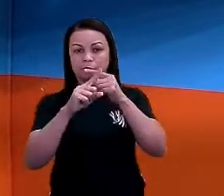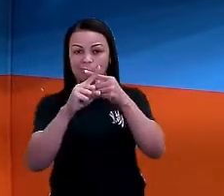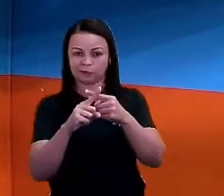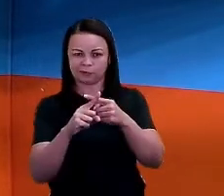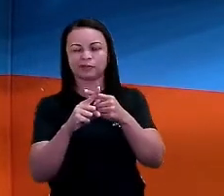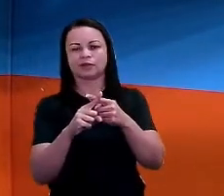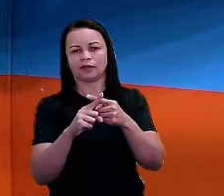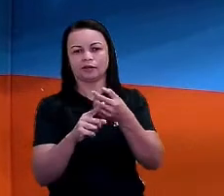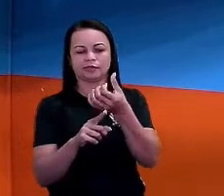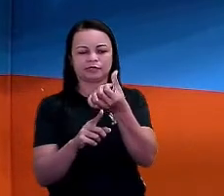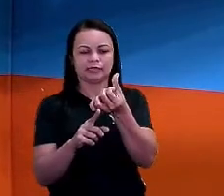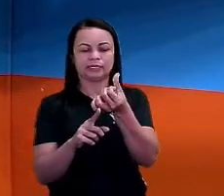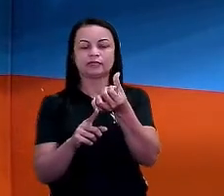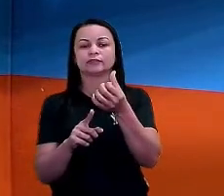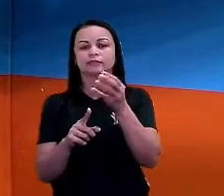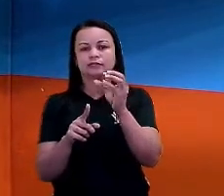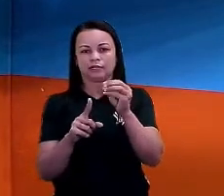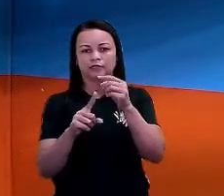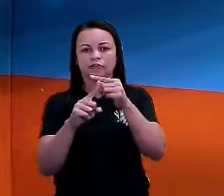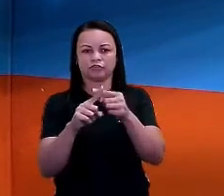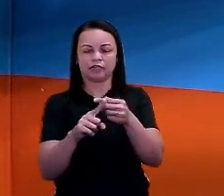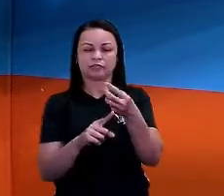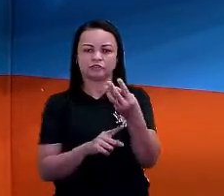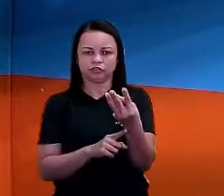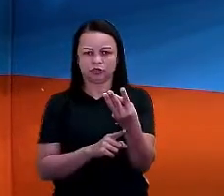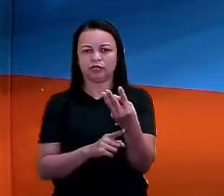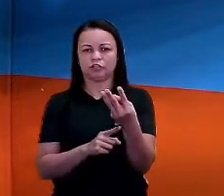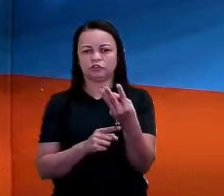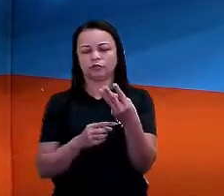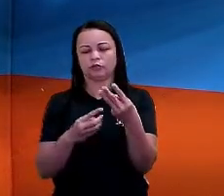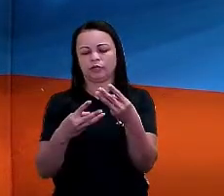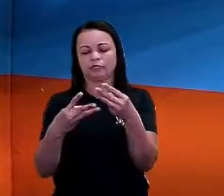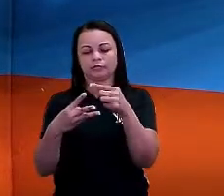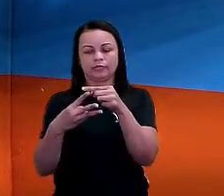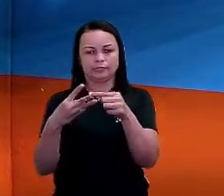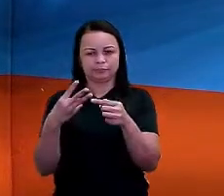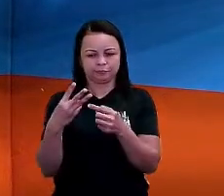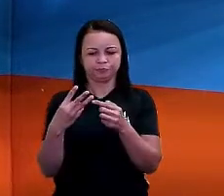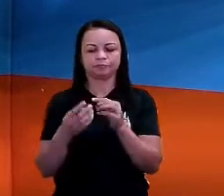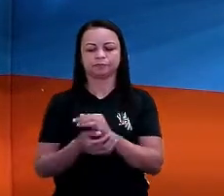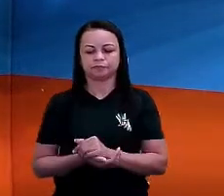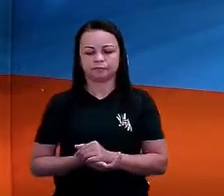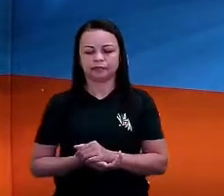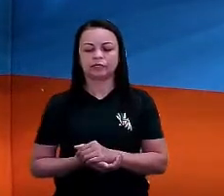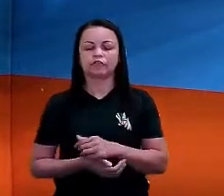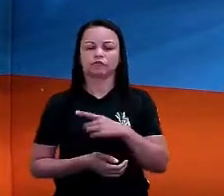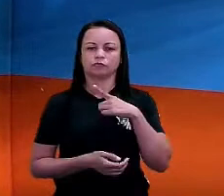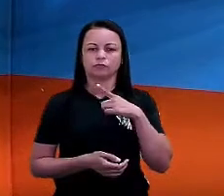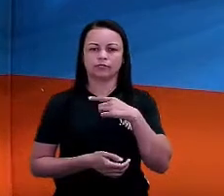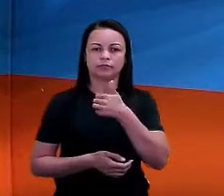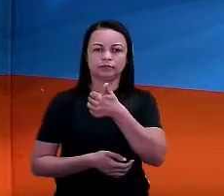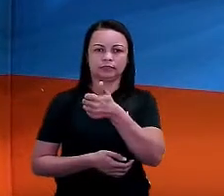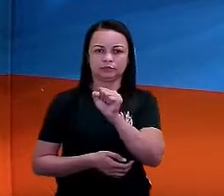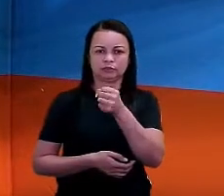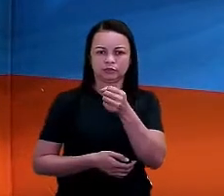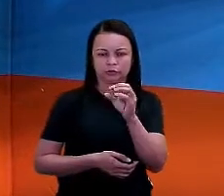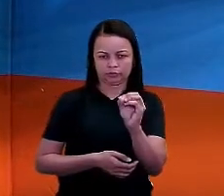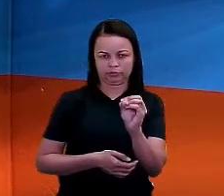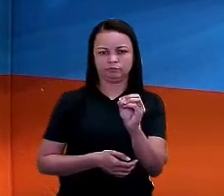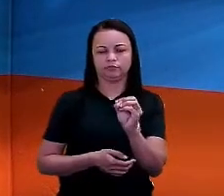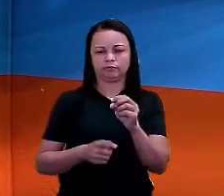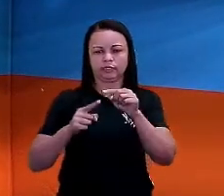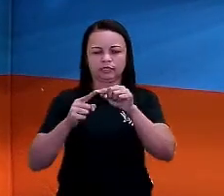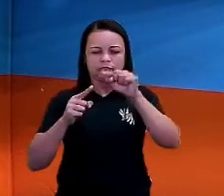Multiplicar 60 vezes 3. Não tem 3 ângulos? Então, ó, eu vou ter 180. Então, a soma do